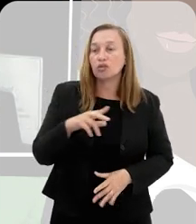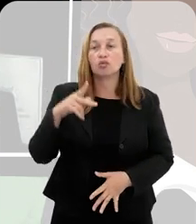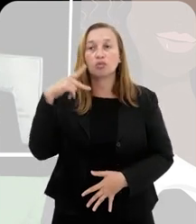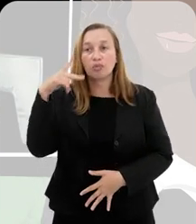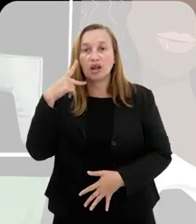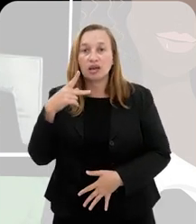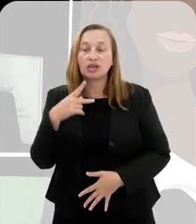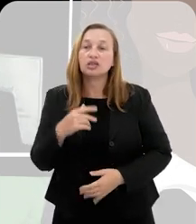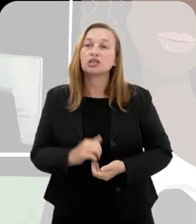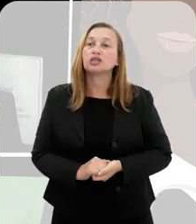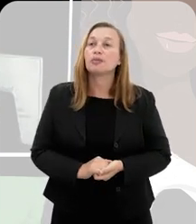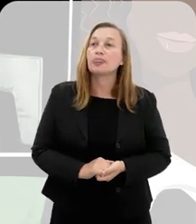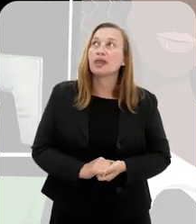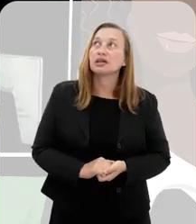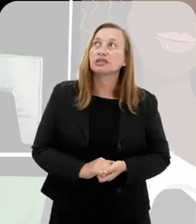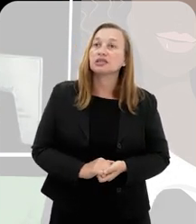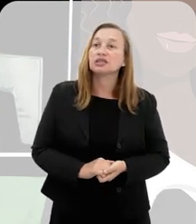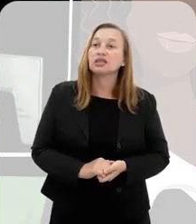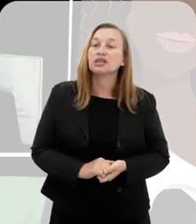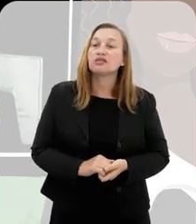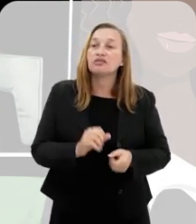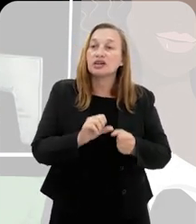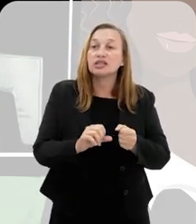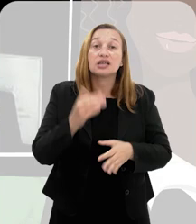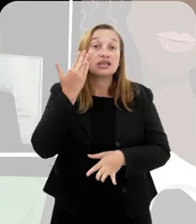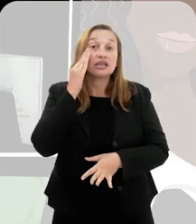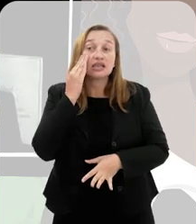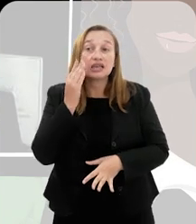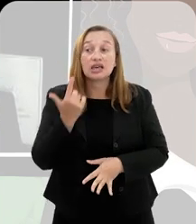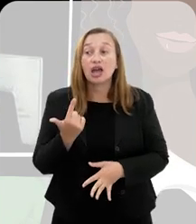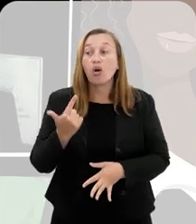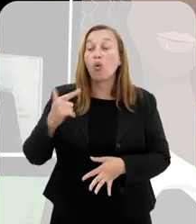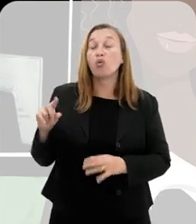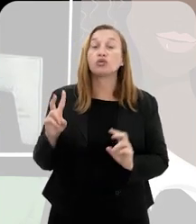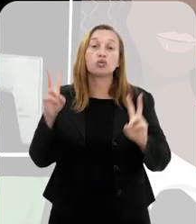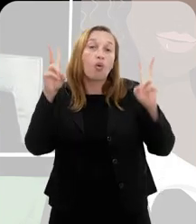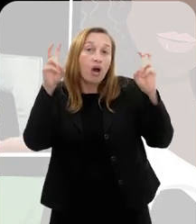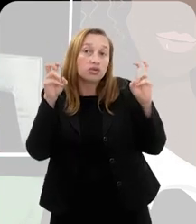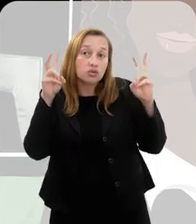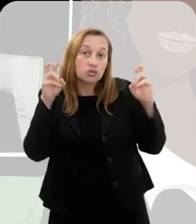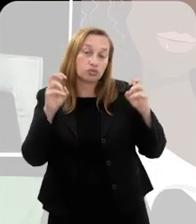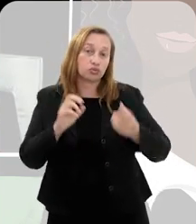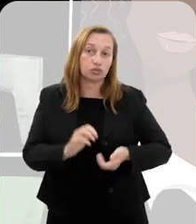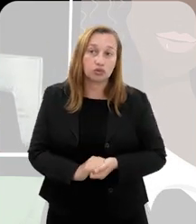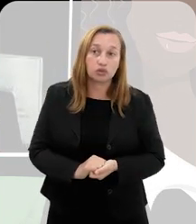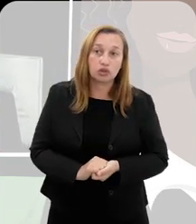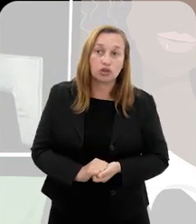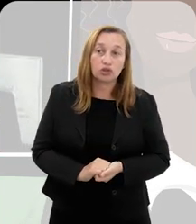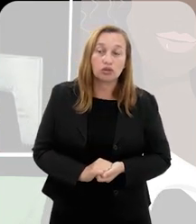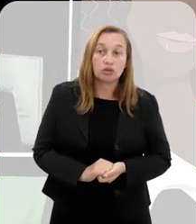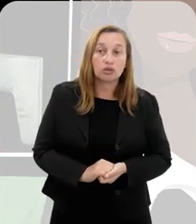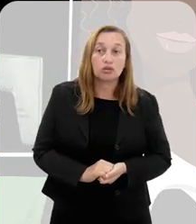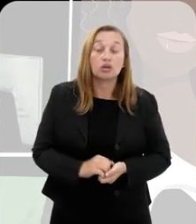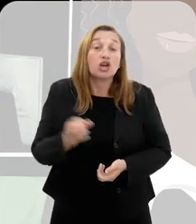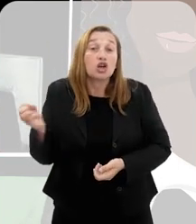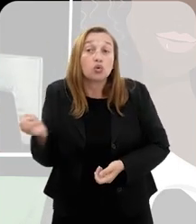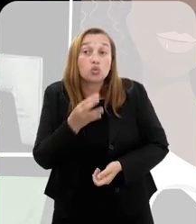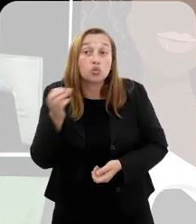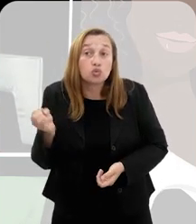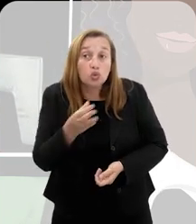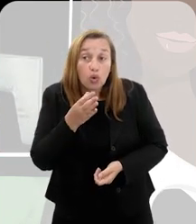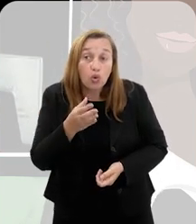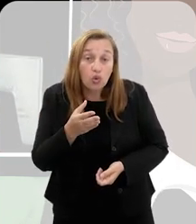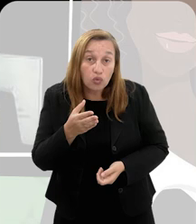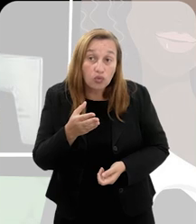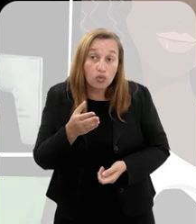tive dificuldade no parlamento de fazer com que entendesse que eu estava trazendo um outro recorte, um recorte de algo